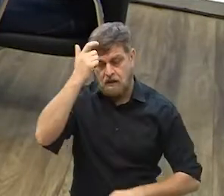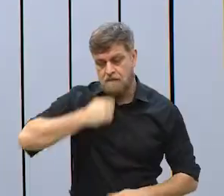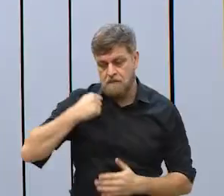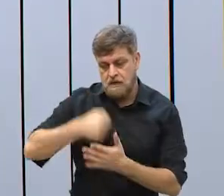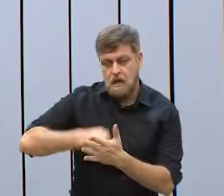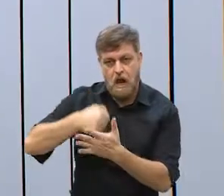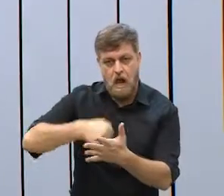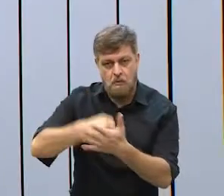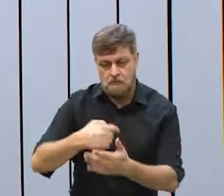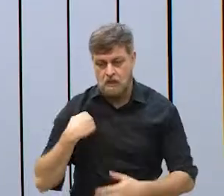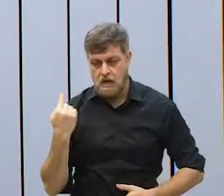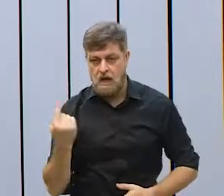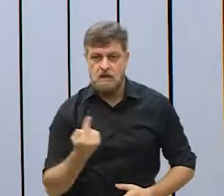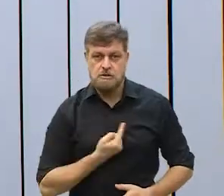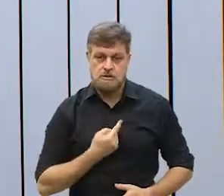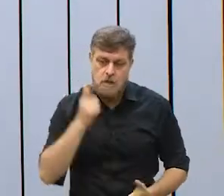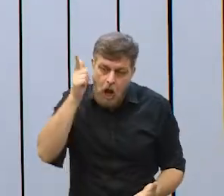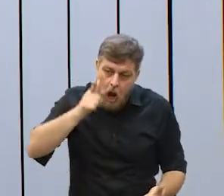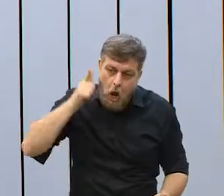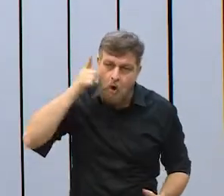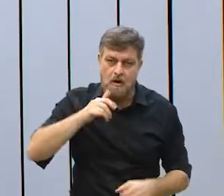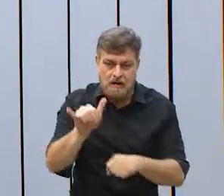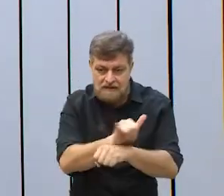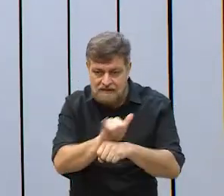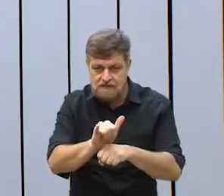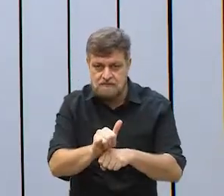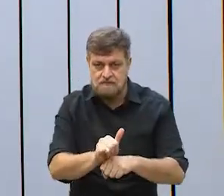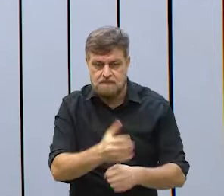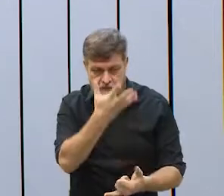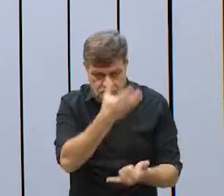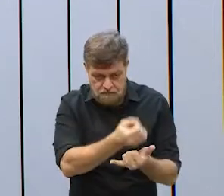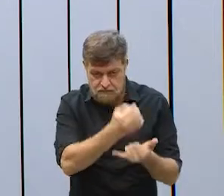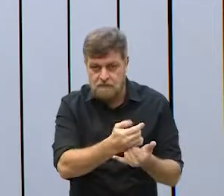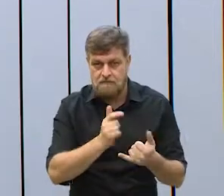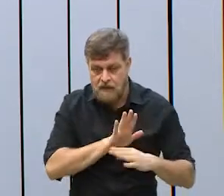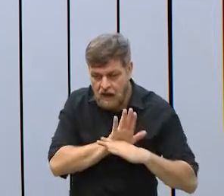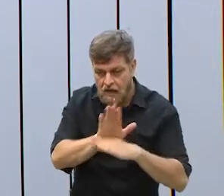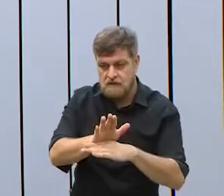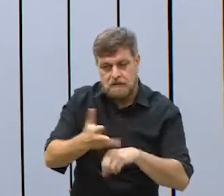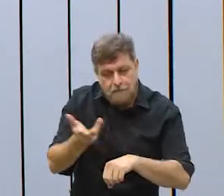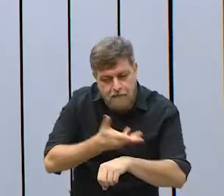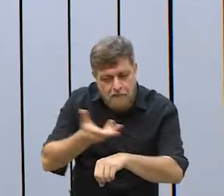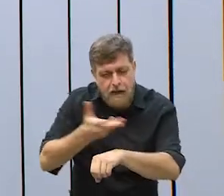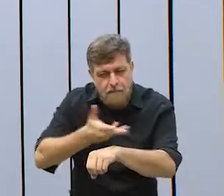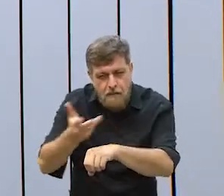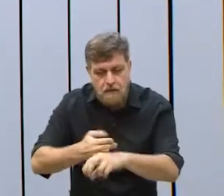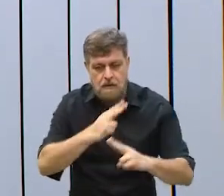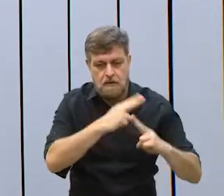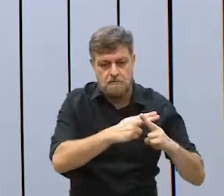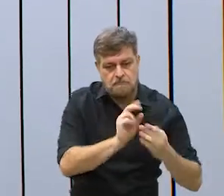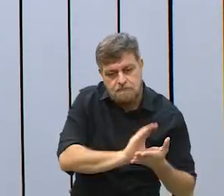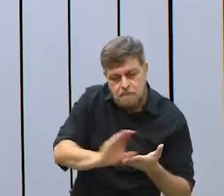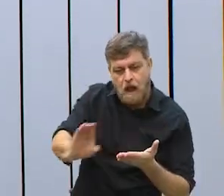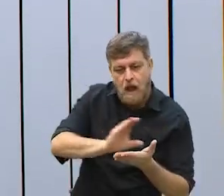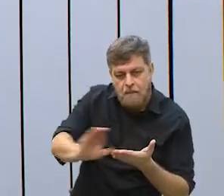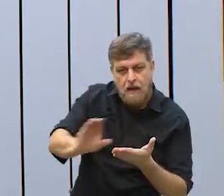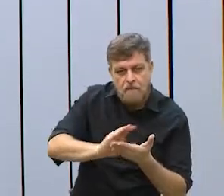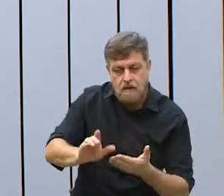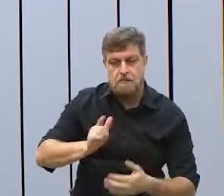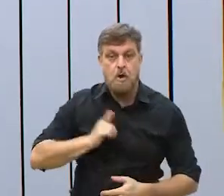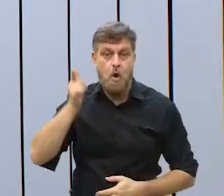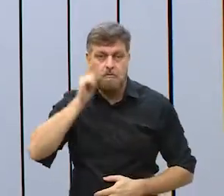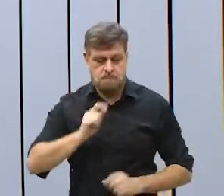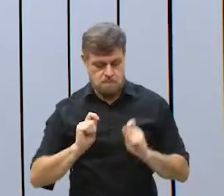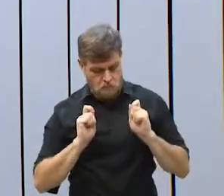é para a gente, lógico, a ferramenta veio para ficar. Acelerou o processo aí, a utilização, tudo bem,